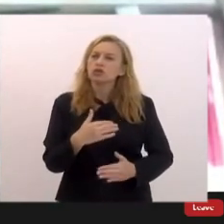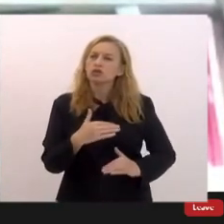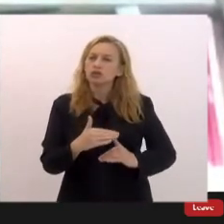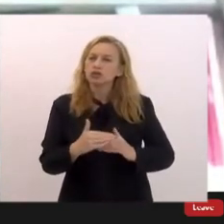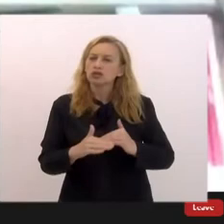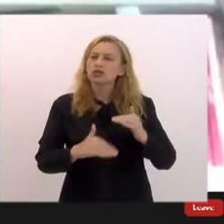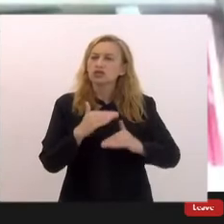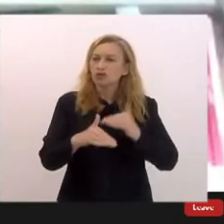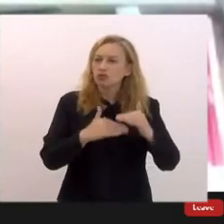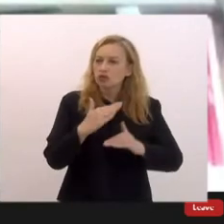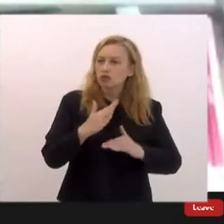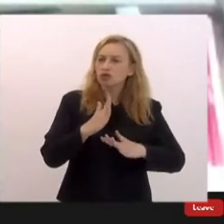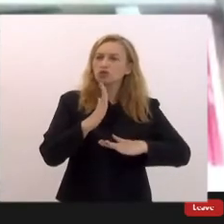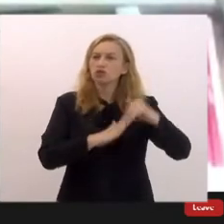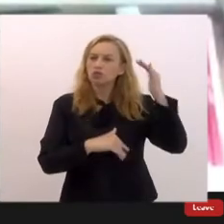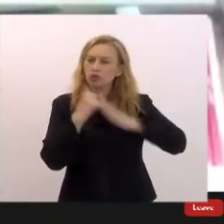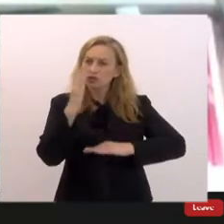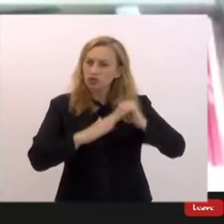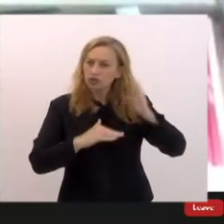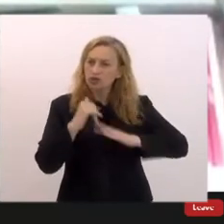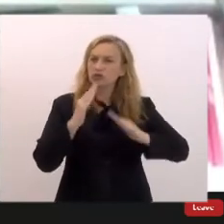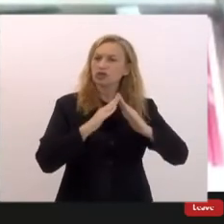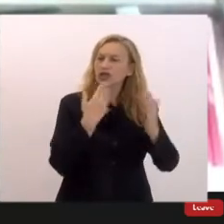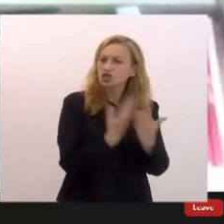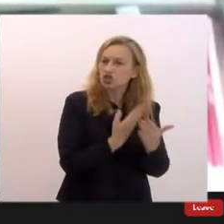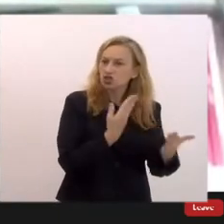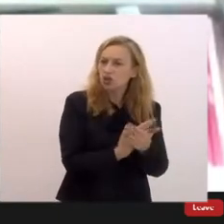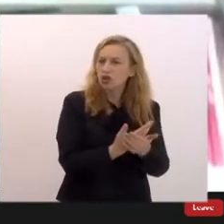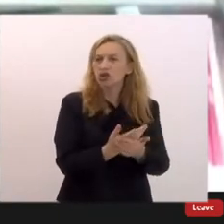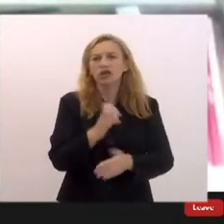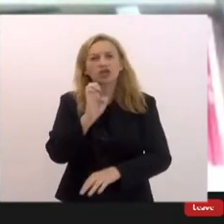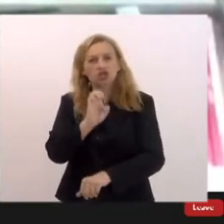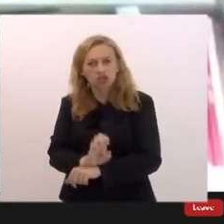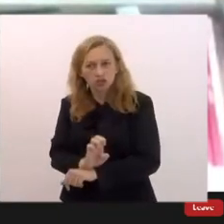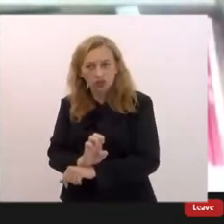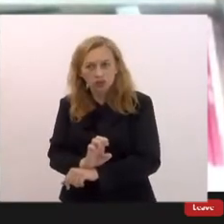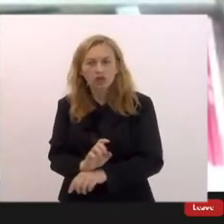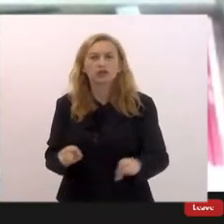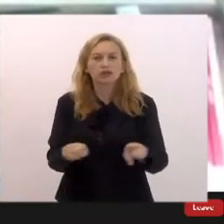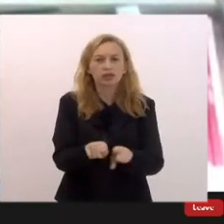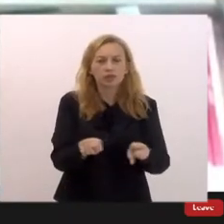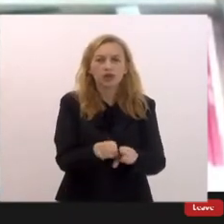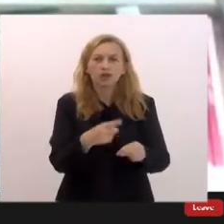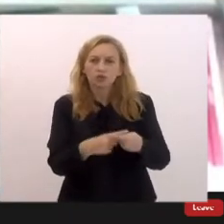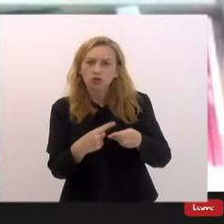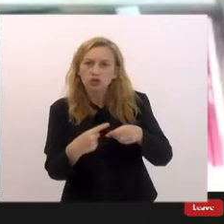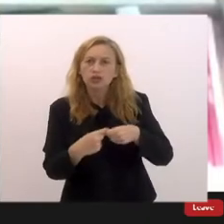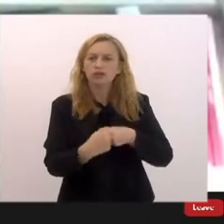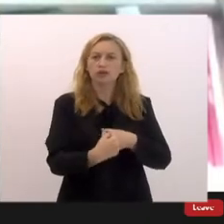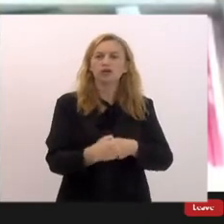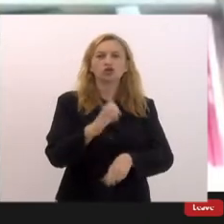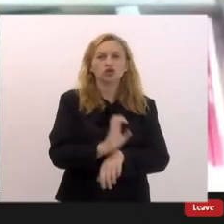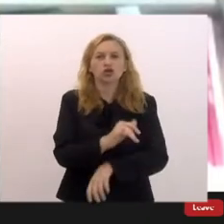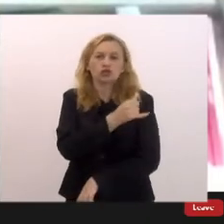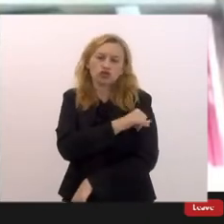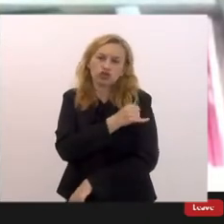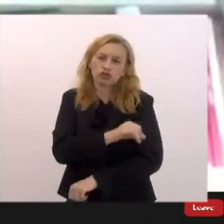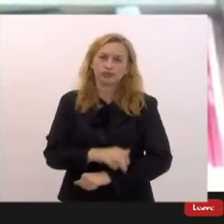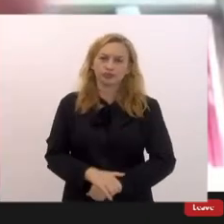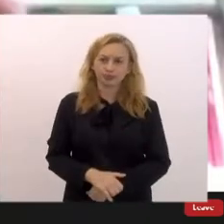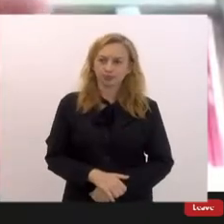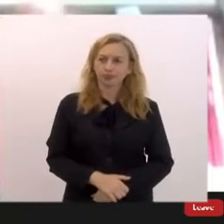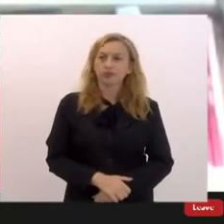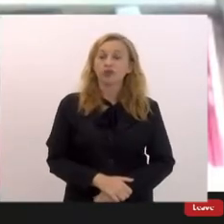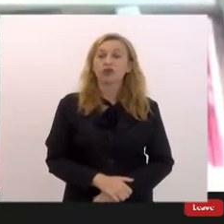dos profissionais das escolas estaduais e municipais do estado do Rio de